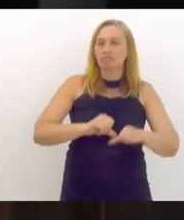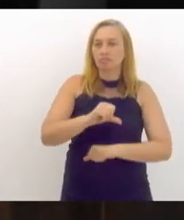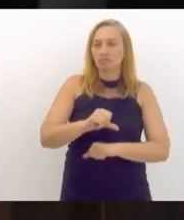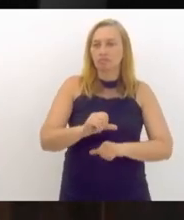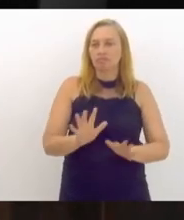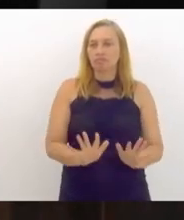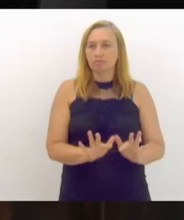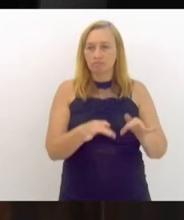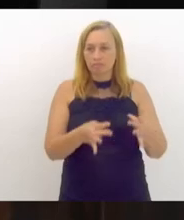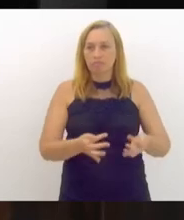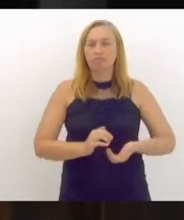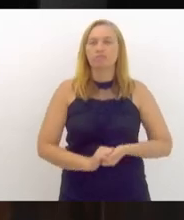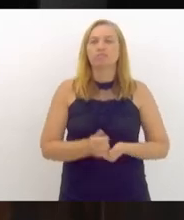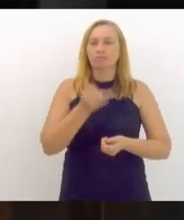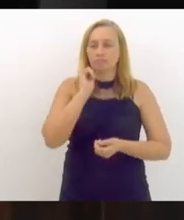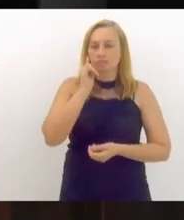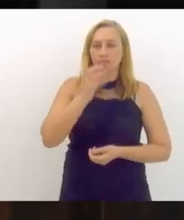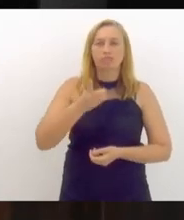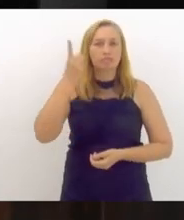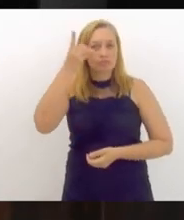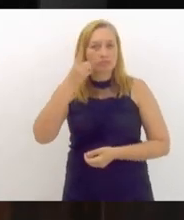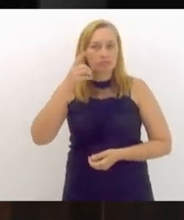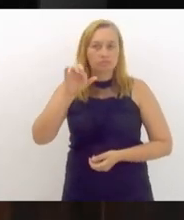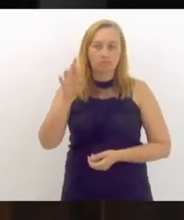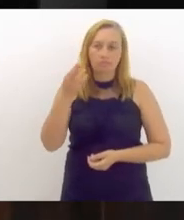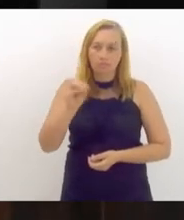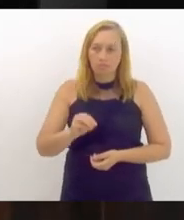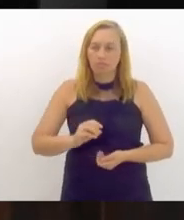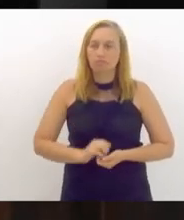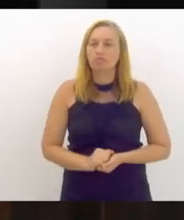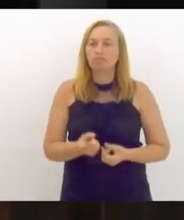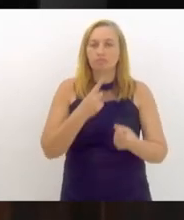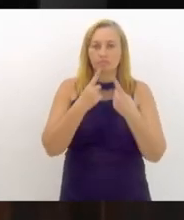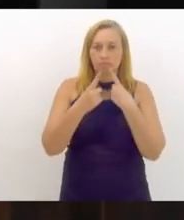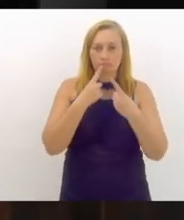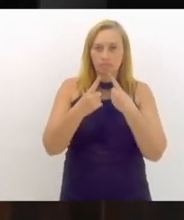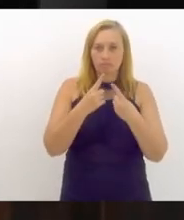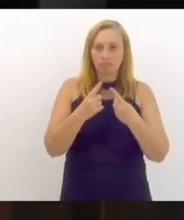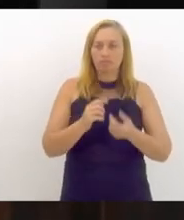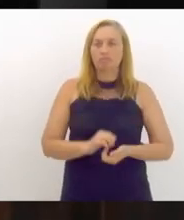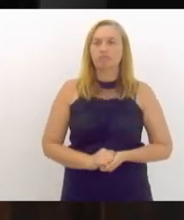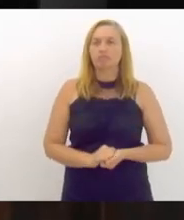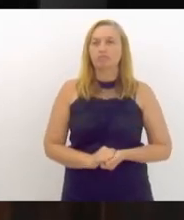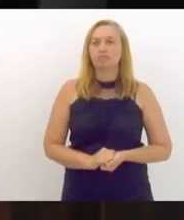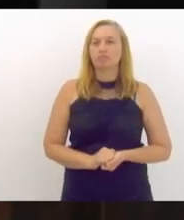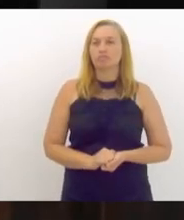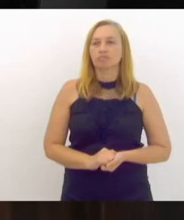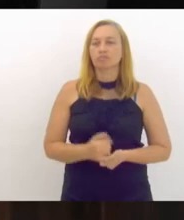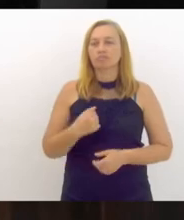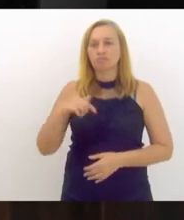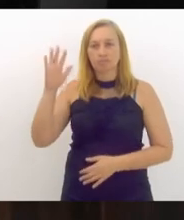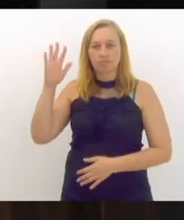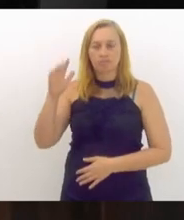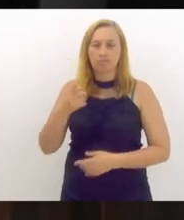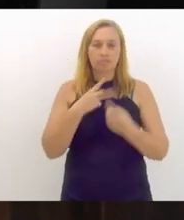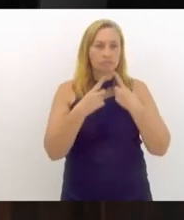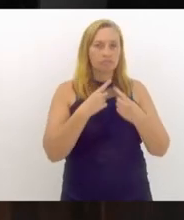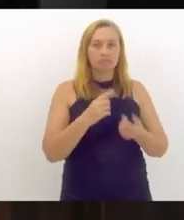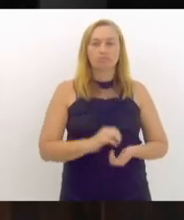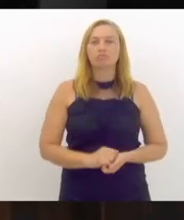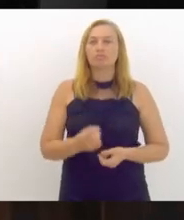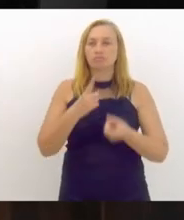Indicação Simples. Relator, deputado Eurico Júnior. Em discussão. Para discutir. Eu quero discutir. Para